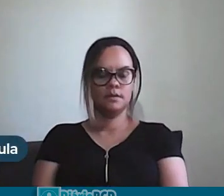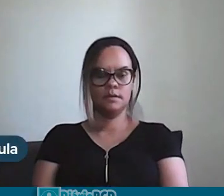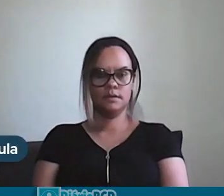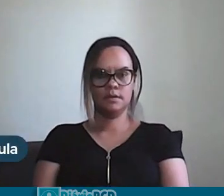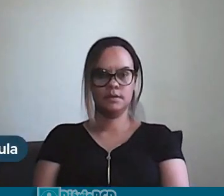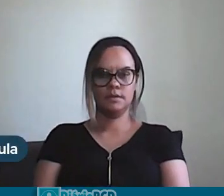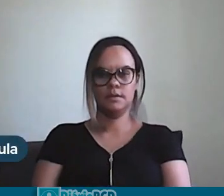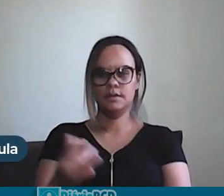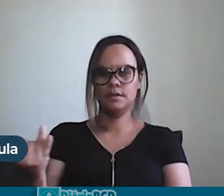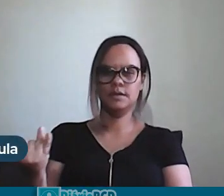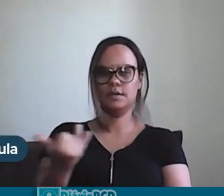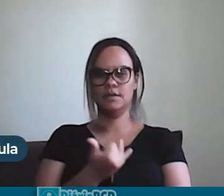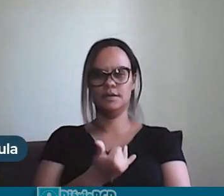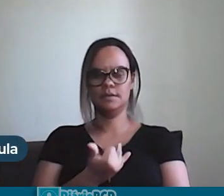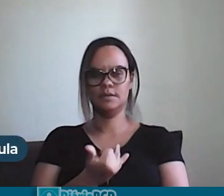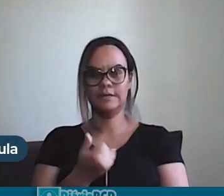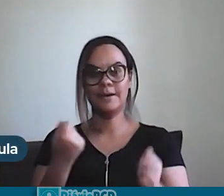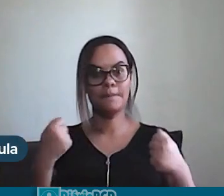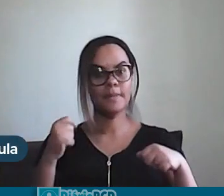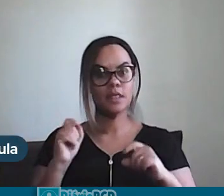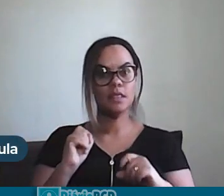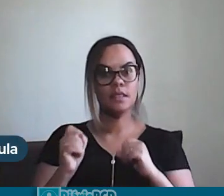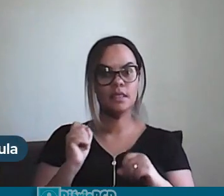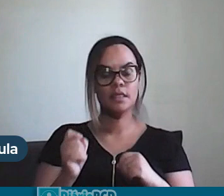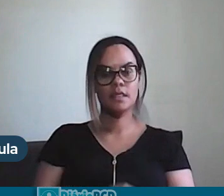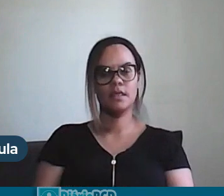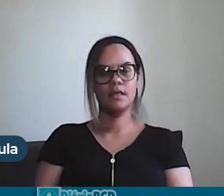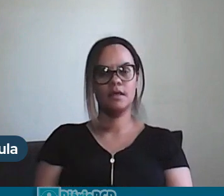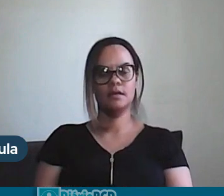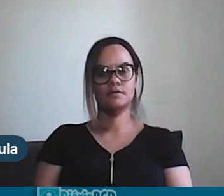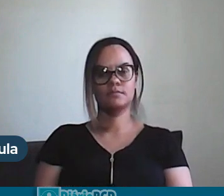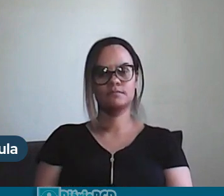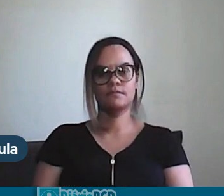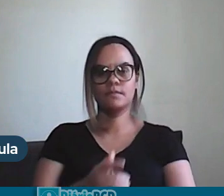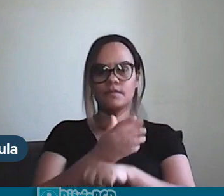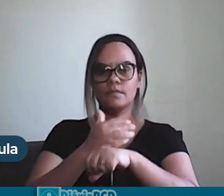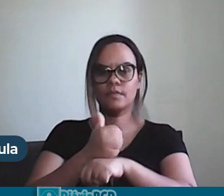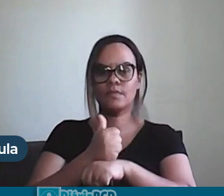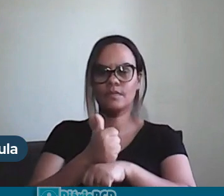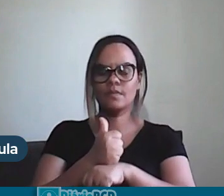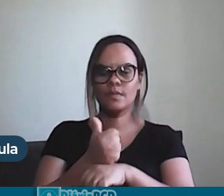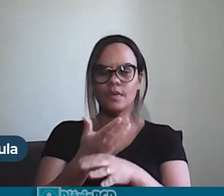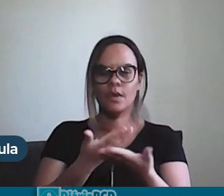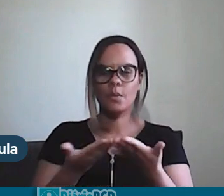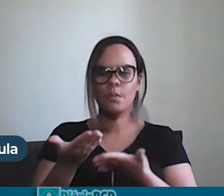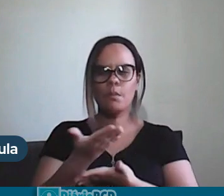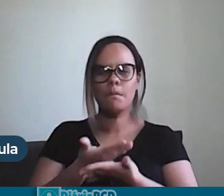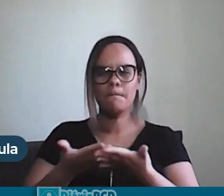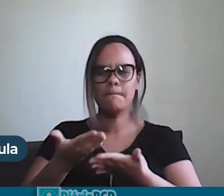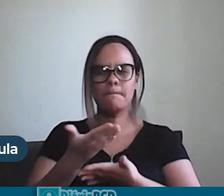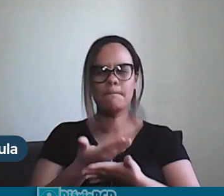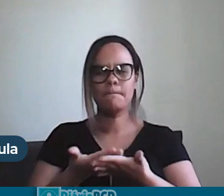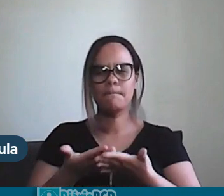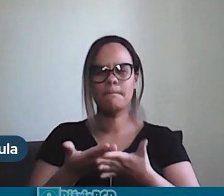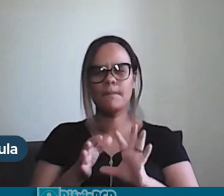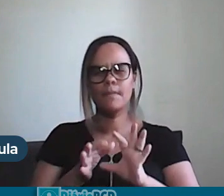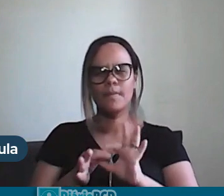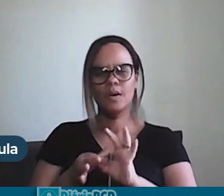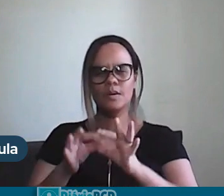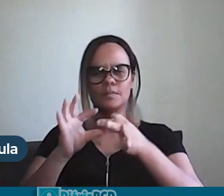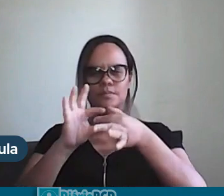disse que há necessidade de que os profissionais envolvidos, né, os